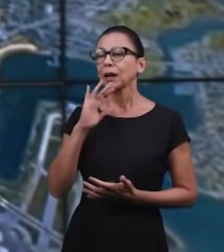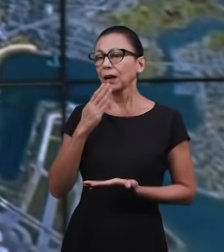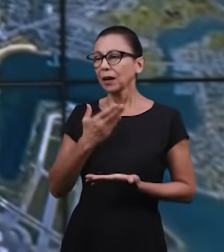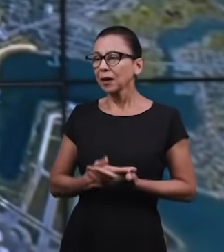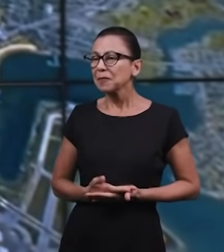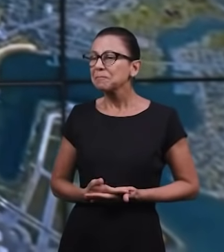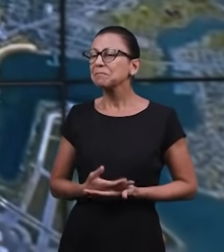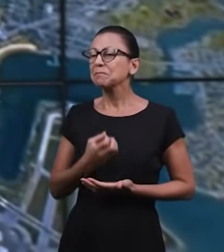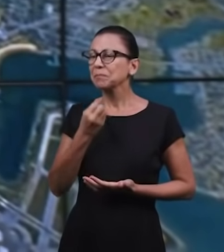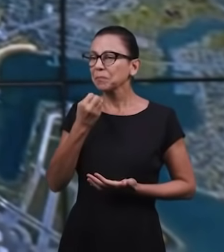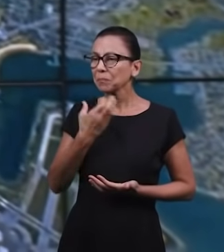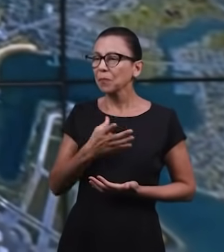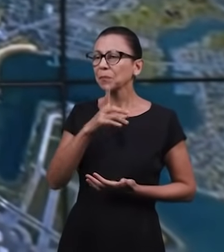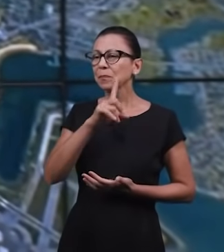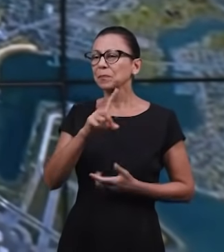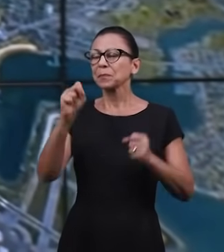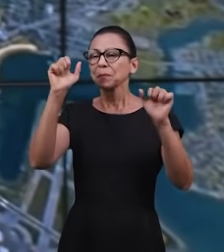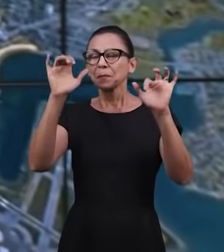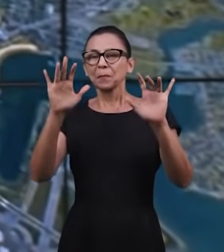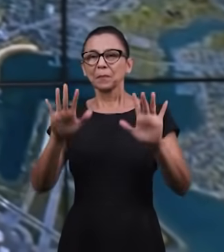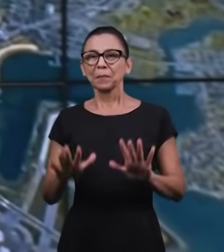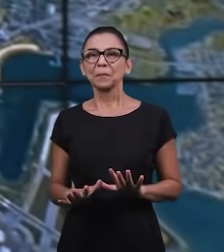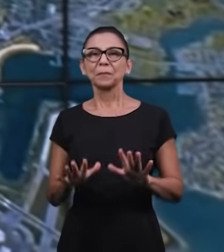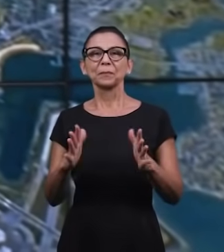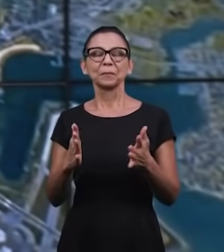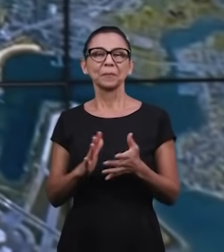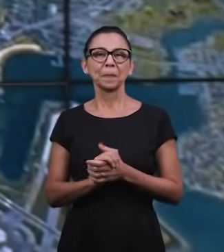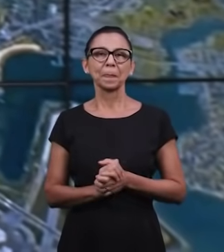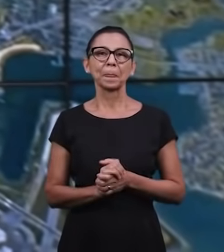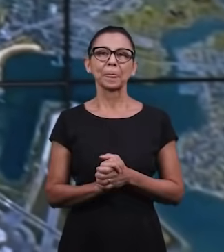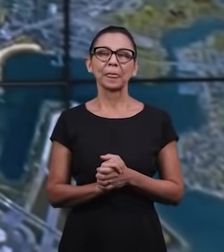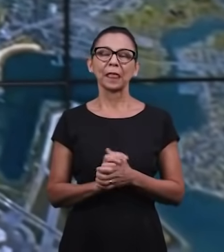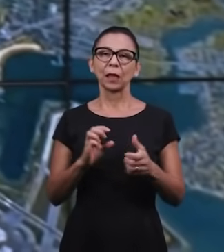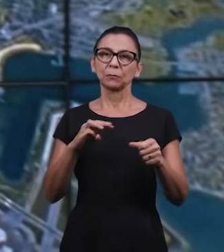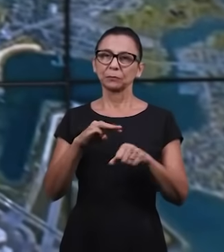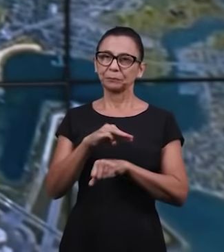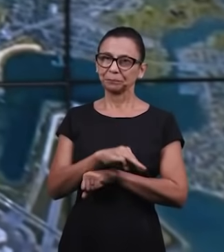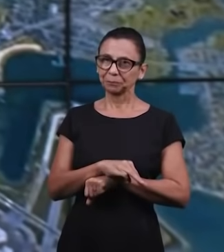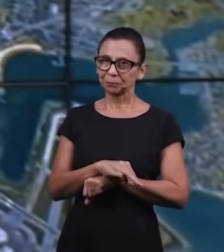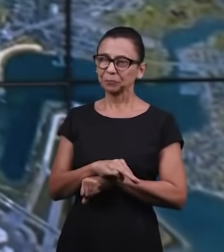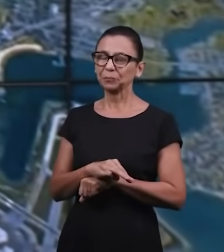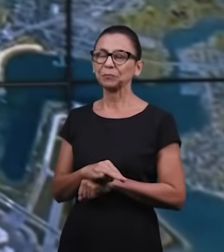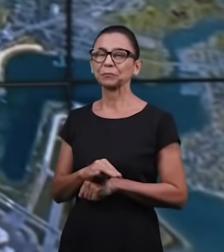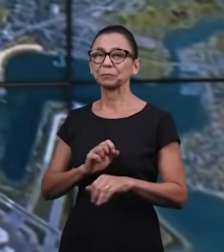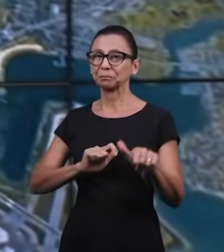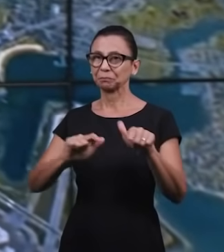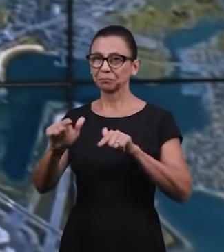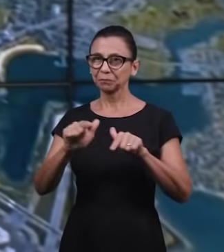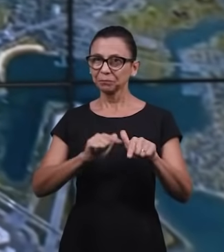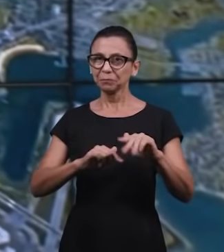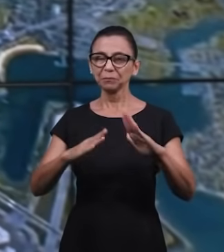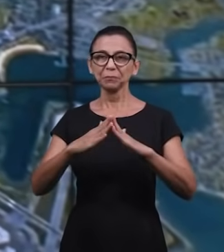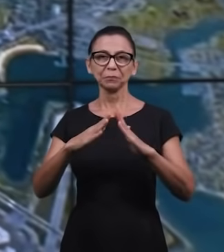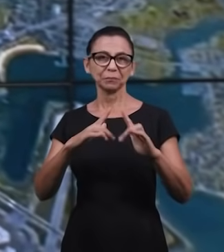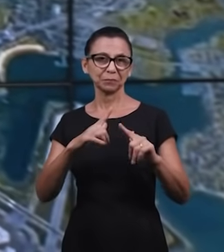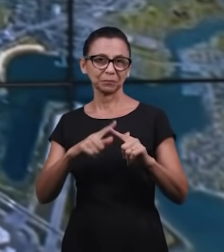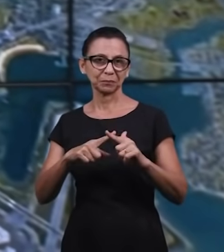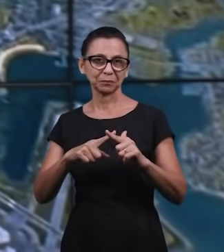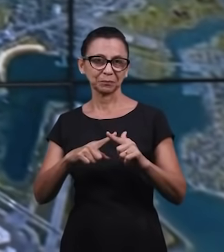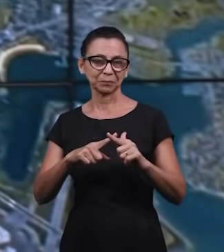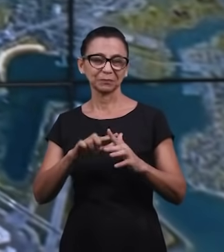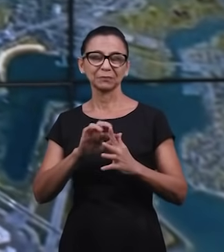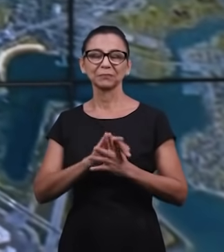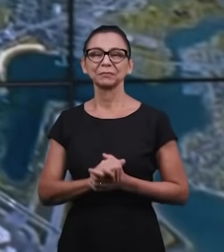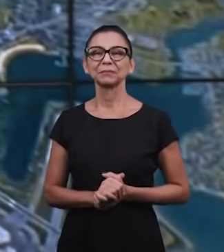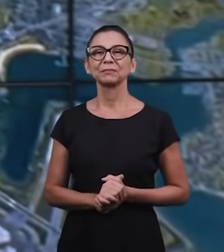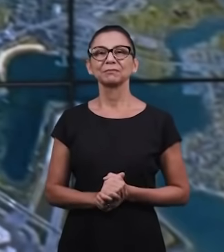testemunho é notável. Que Deus abençoe o seu ministério, o seu testemunho também, o seu trabalho com a igreja de